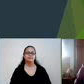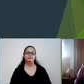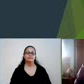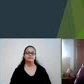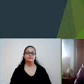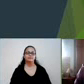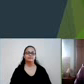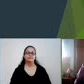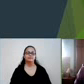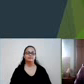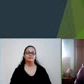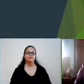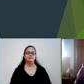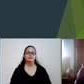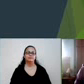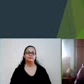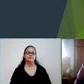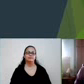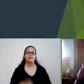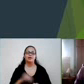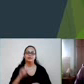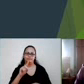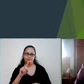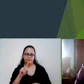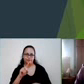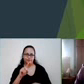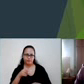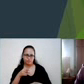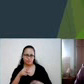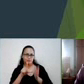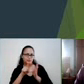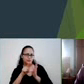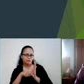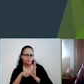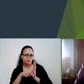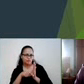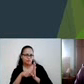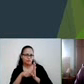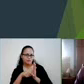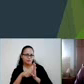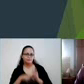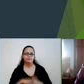Você completa com mais uma casa decimal, ok?